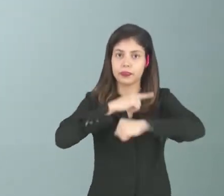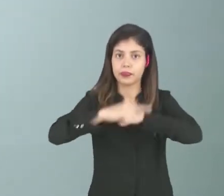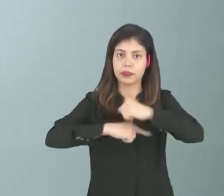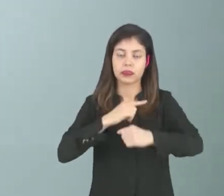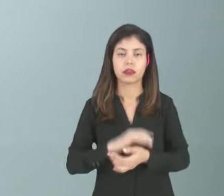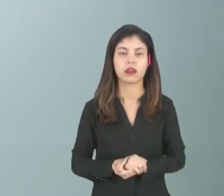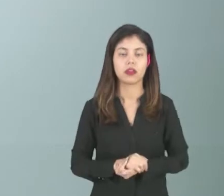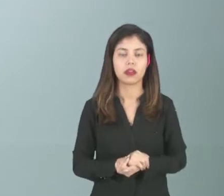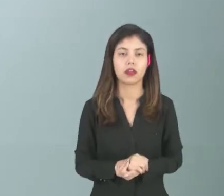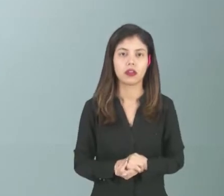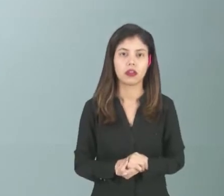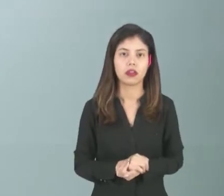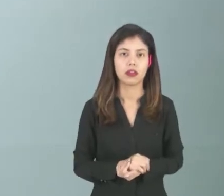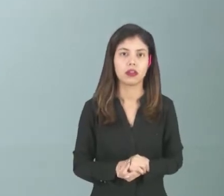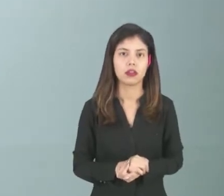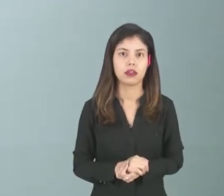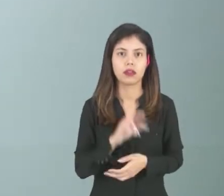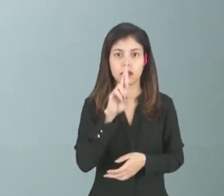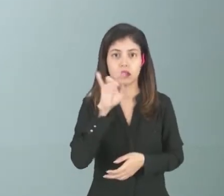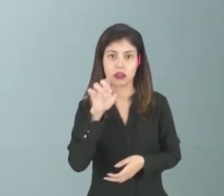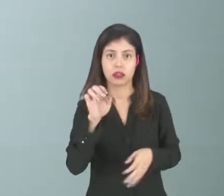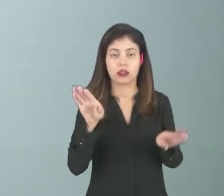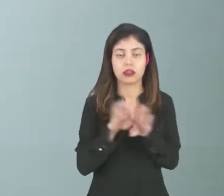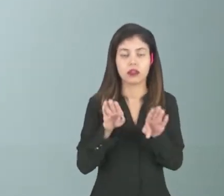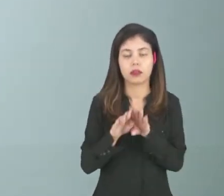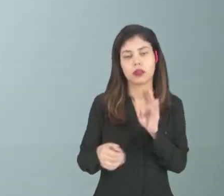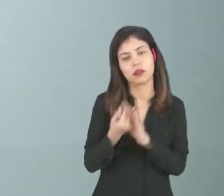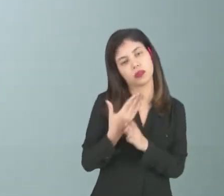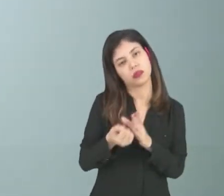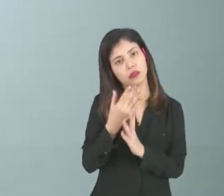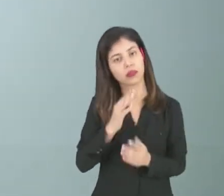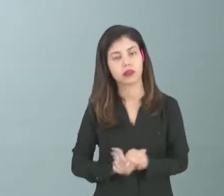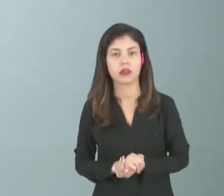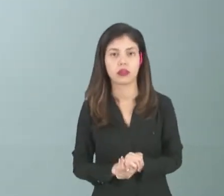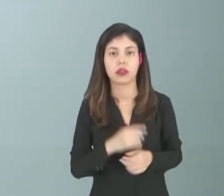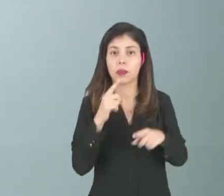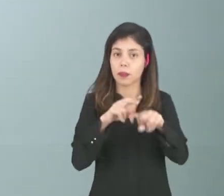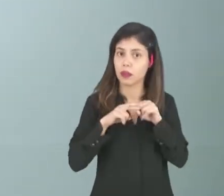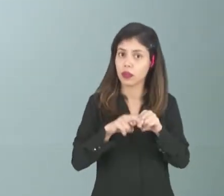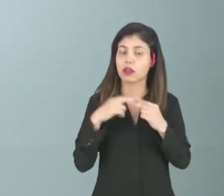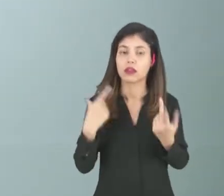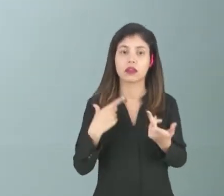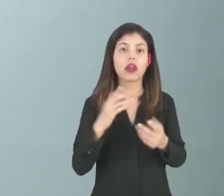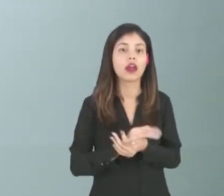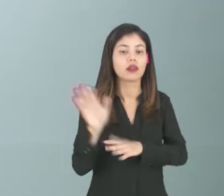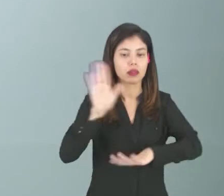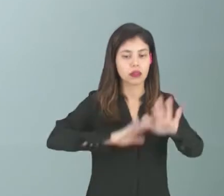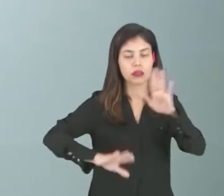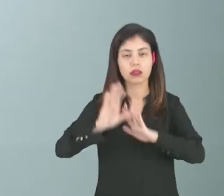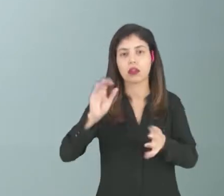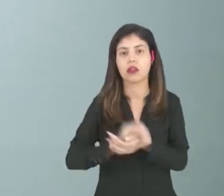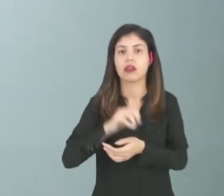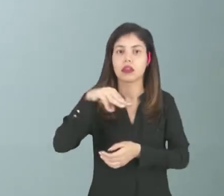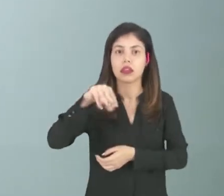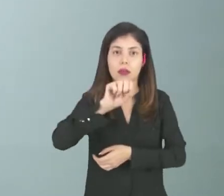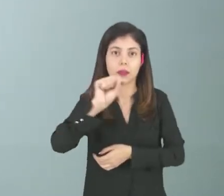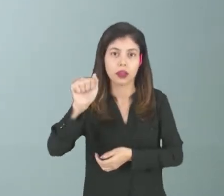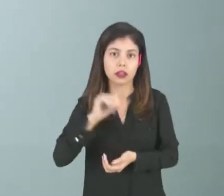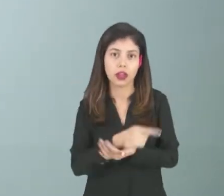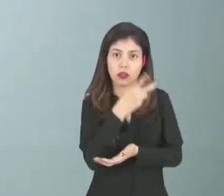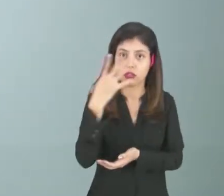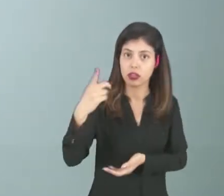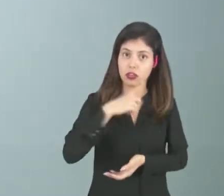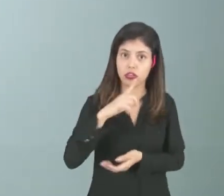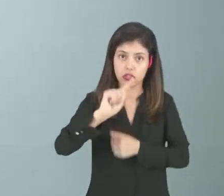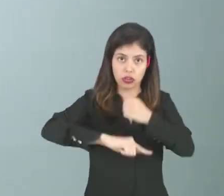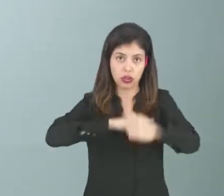átomos, tanto do lado dos reagentes como do lado dos produtos. Por isso que se existe essa conservação das massas, porque a